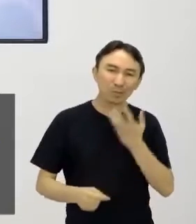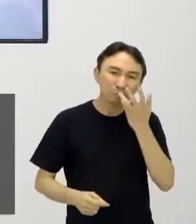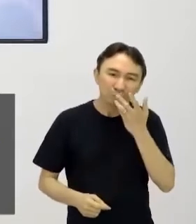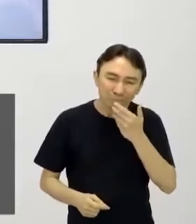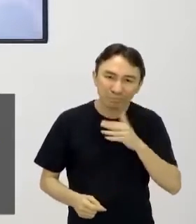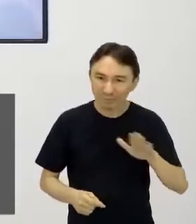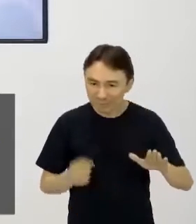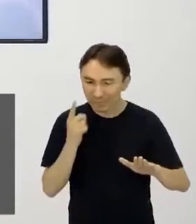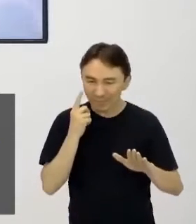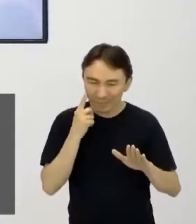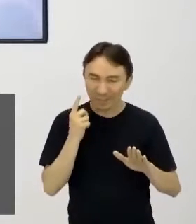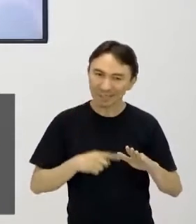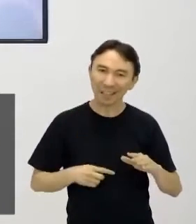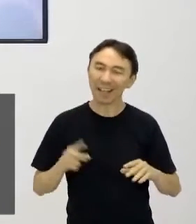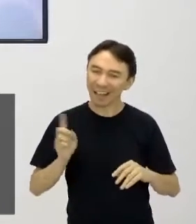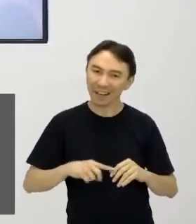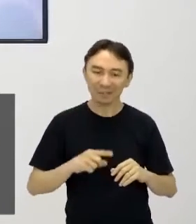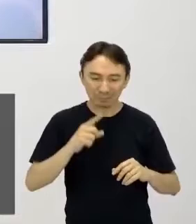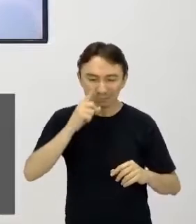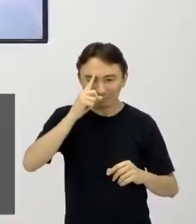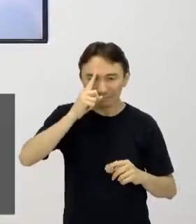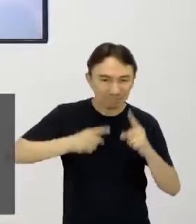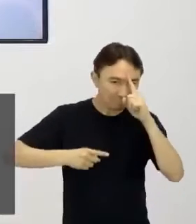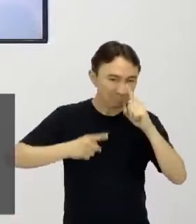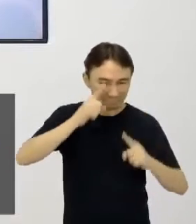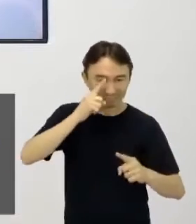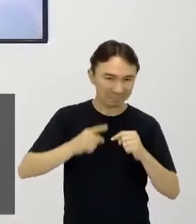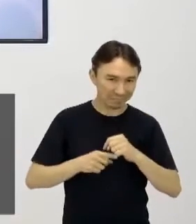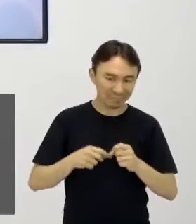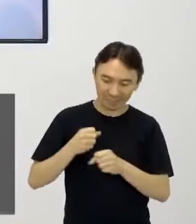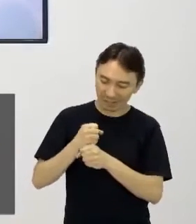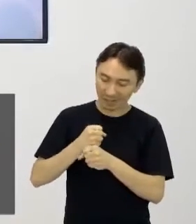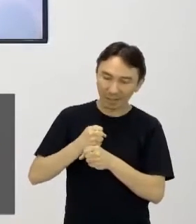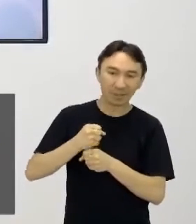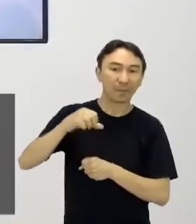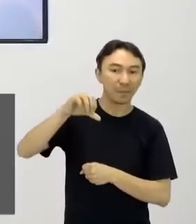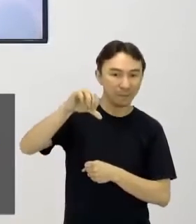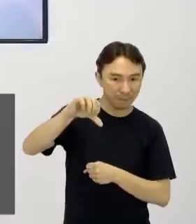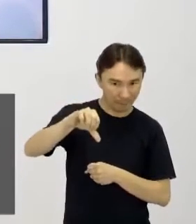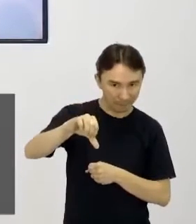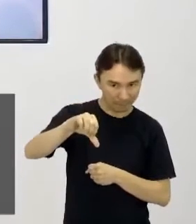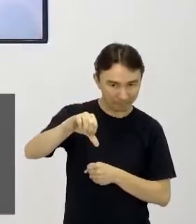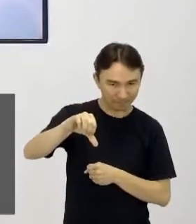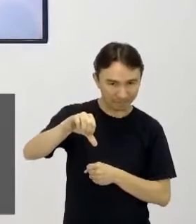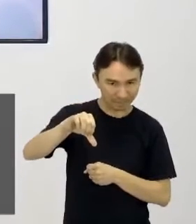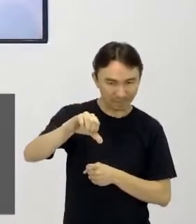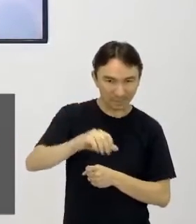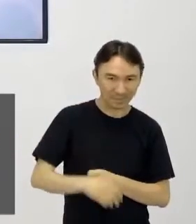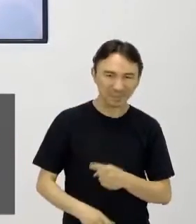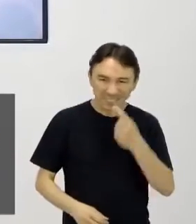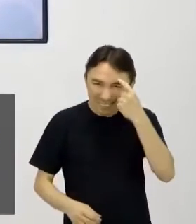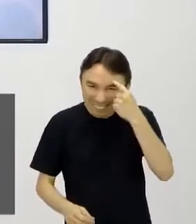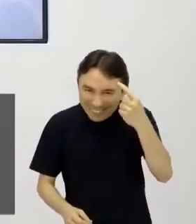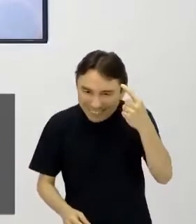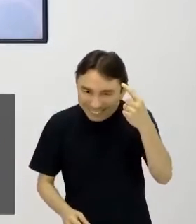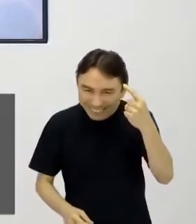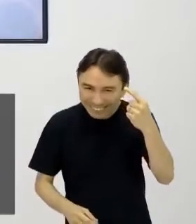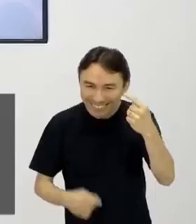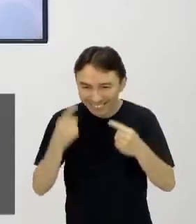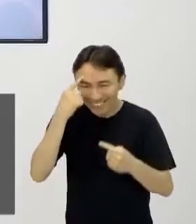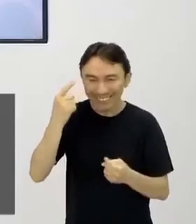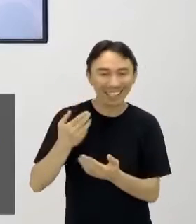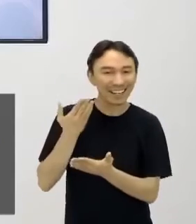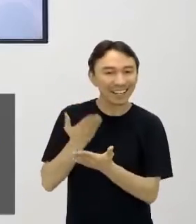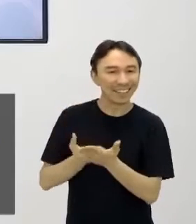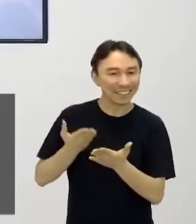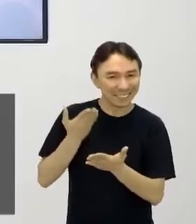vão administrando o Brasil. São 9 anos. Só que aí, vocês se lembram na última aula que eu falei que